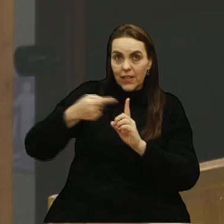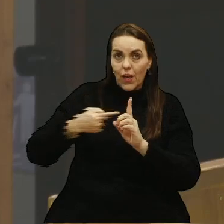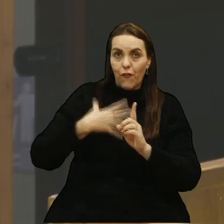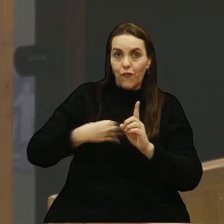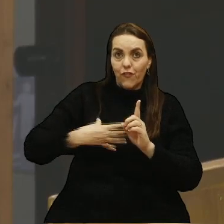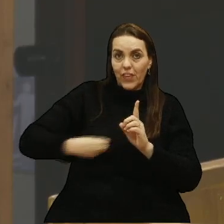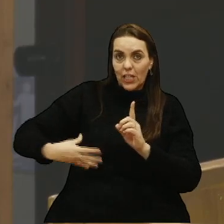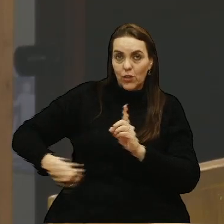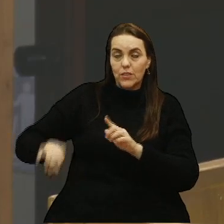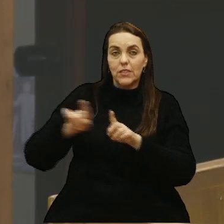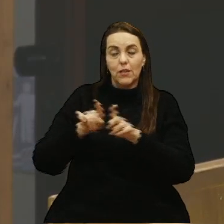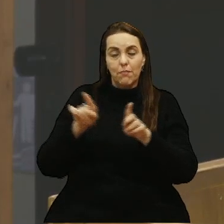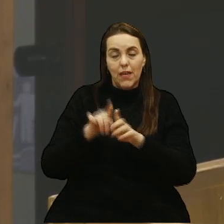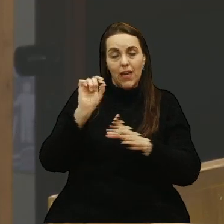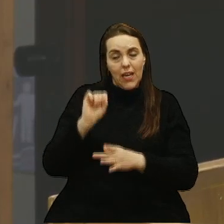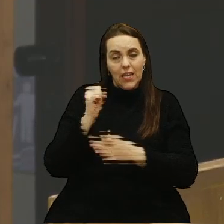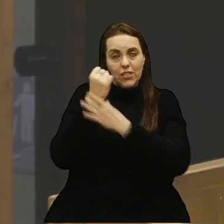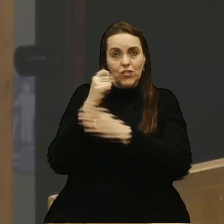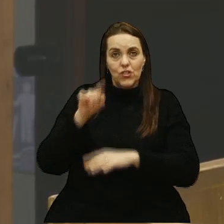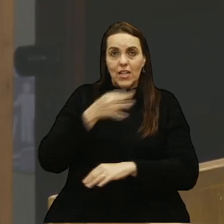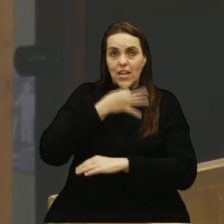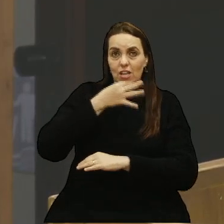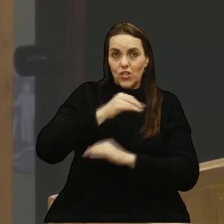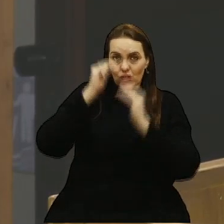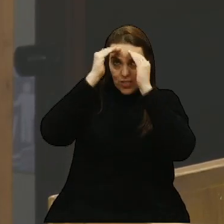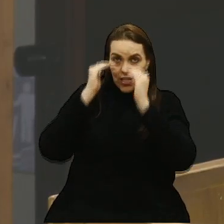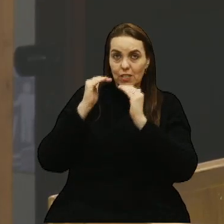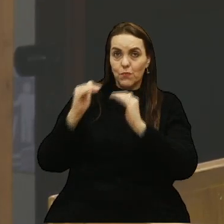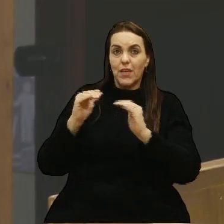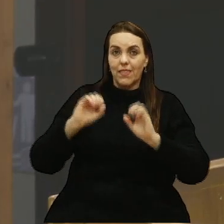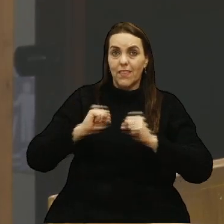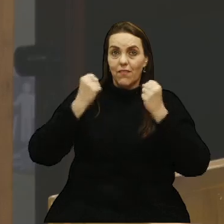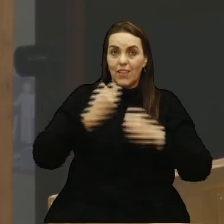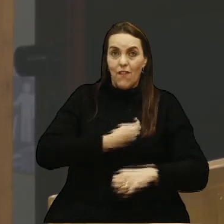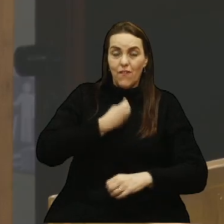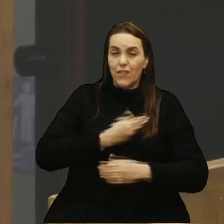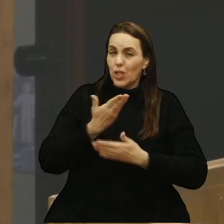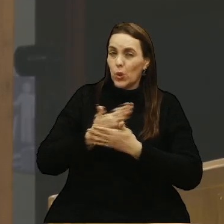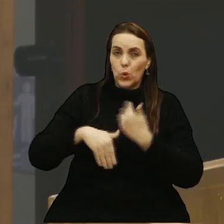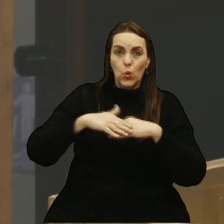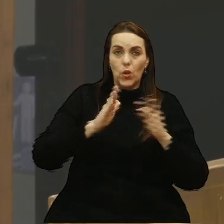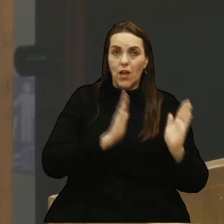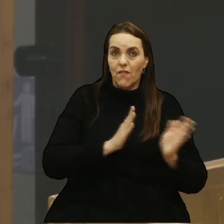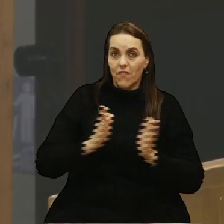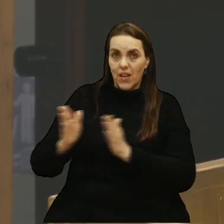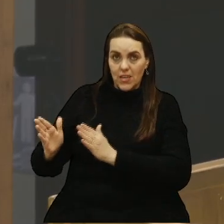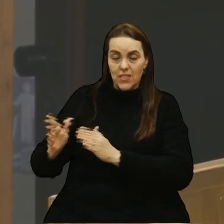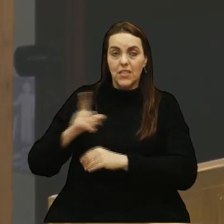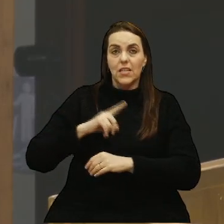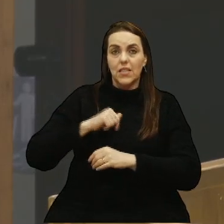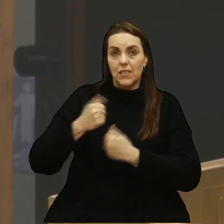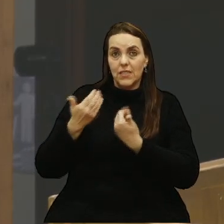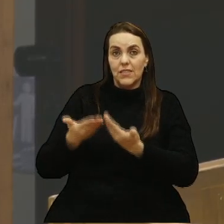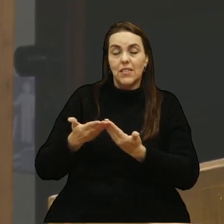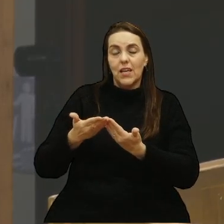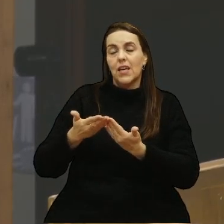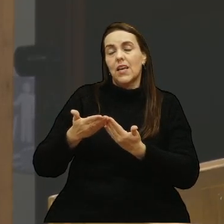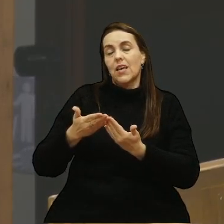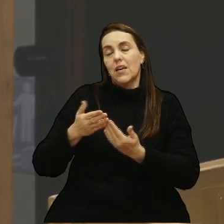uma forma de garantir que Caxias seja um município que respeite e defenda a vida em todas as suas fases, contribuindo para o futuro